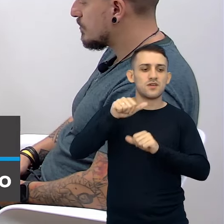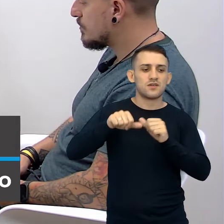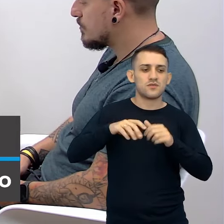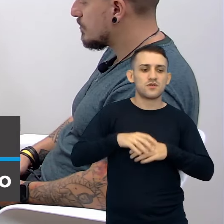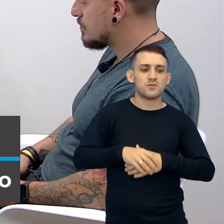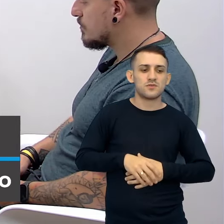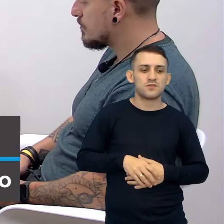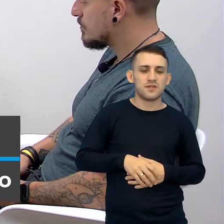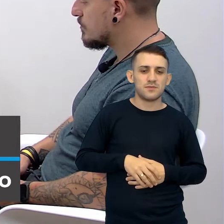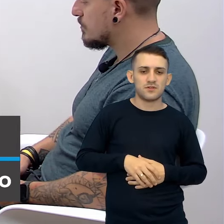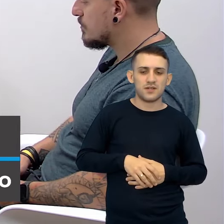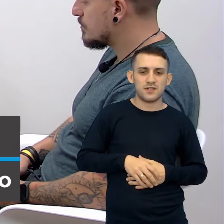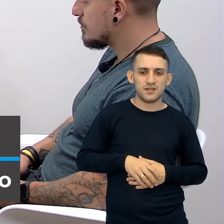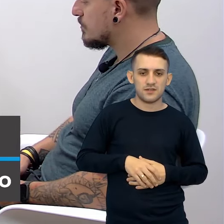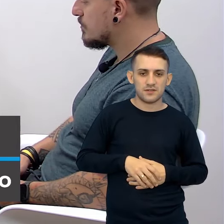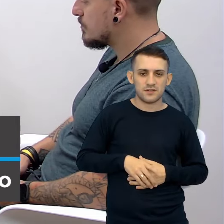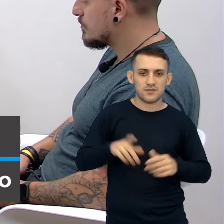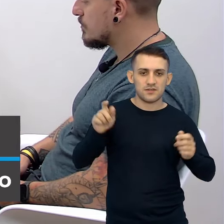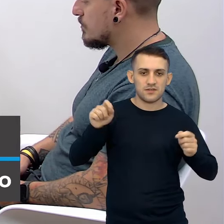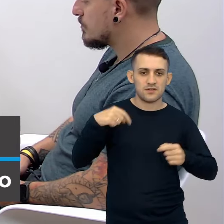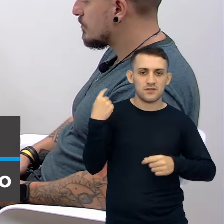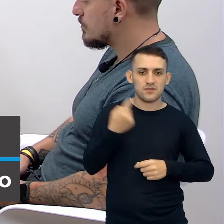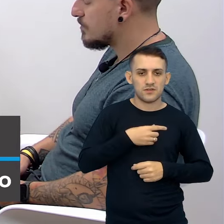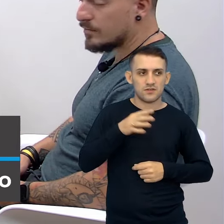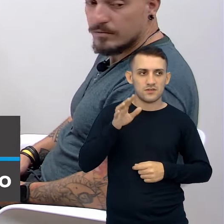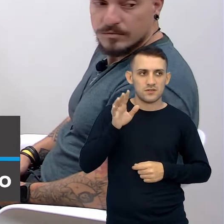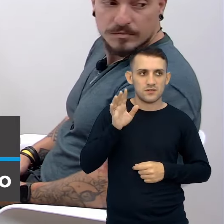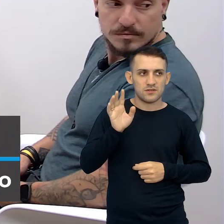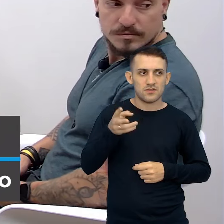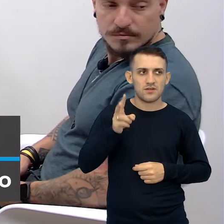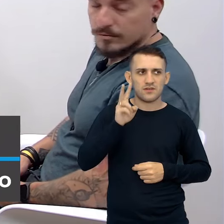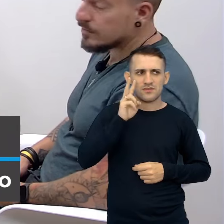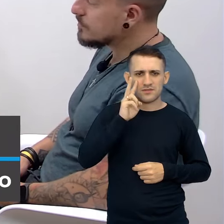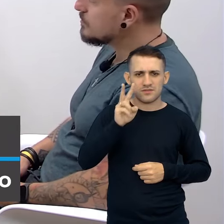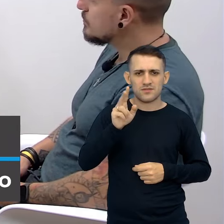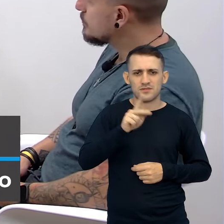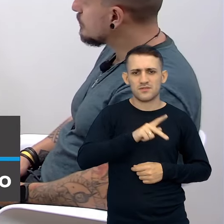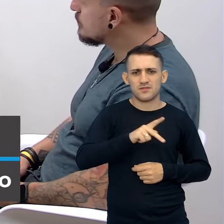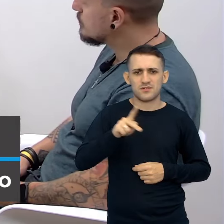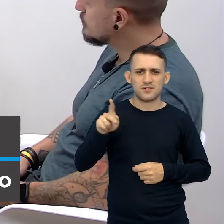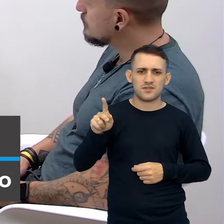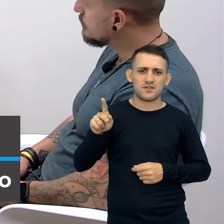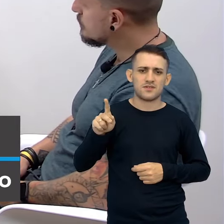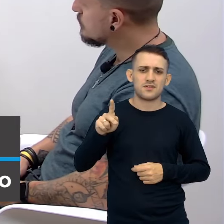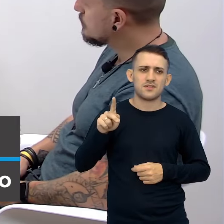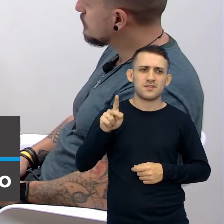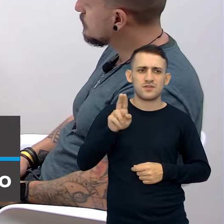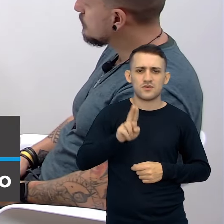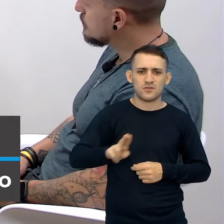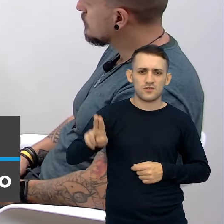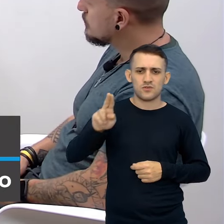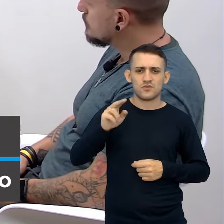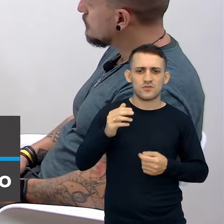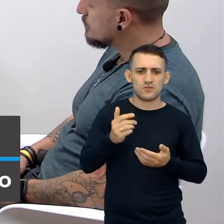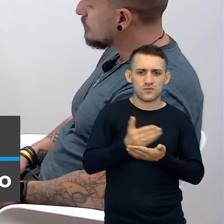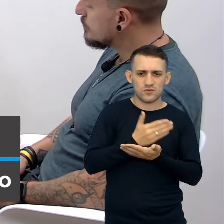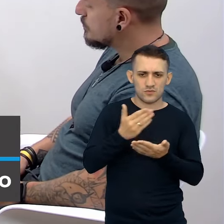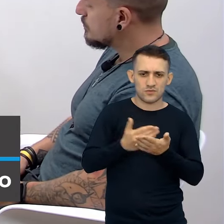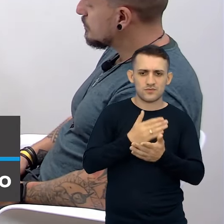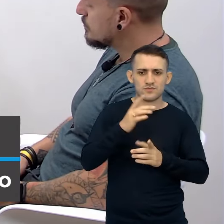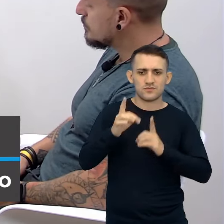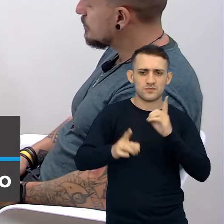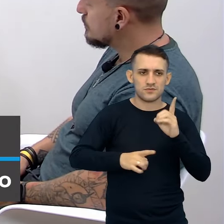vez de fazer só na dupla. A gente já viu professores, é o que a gente faz nas nossas aulas, né? Quando eu uso um livro didático, eu olho uma